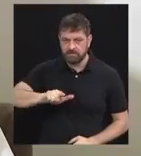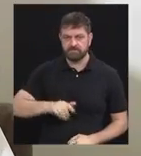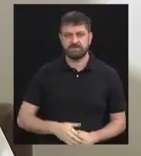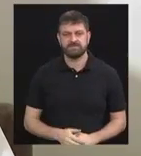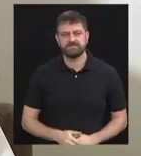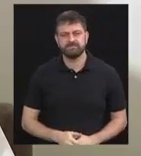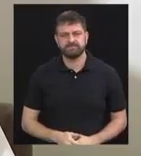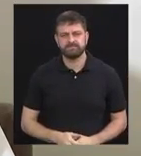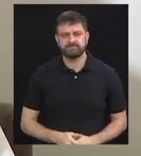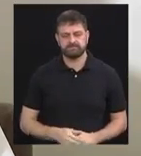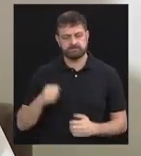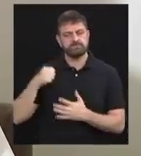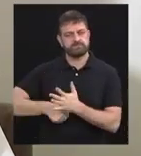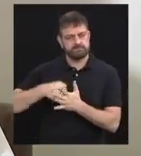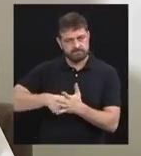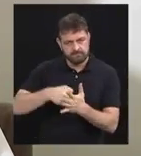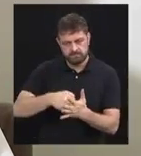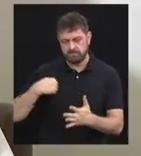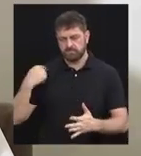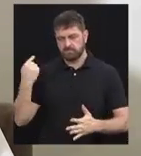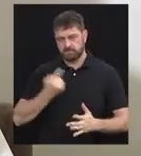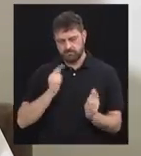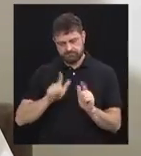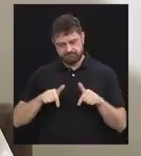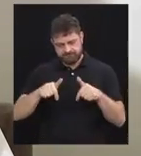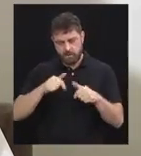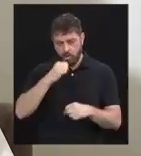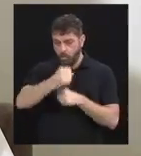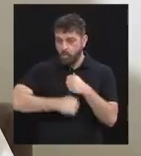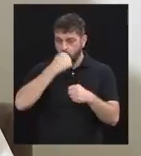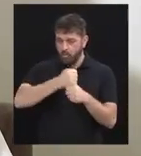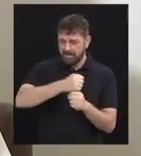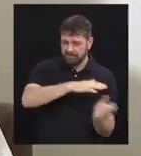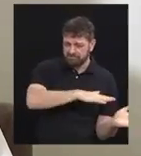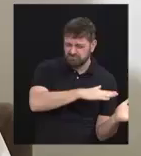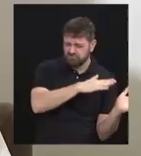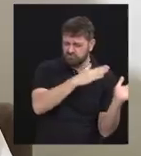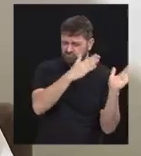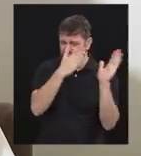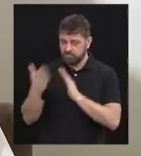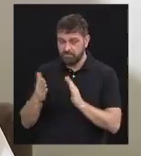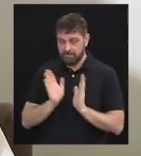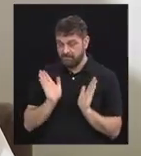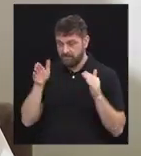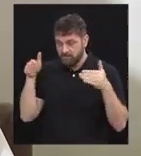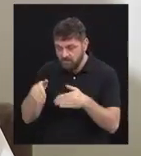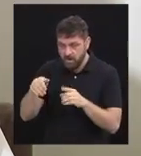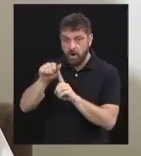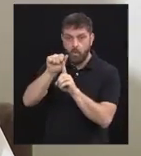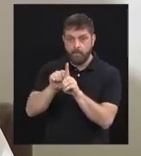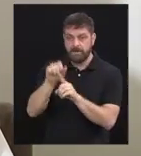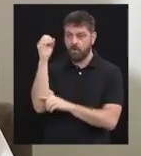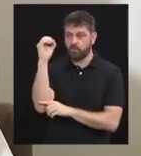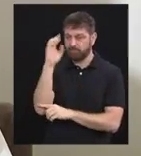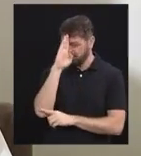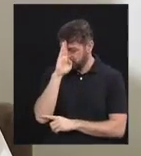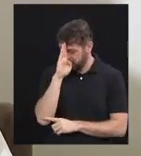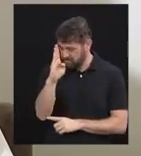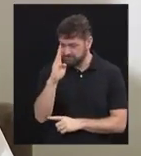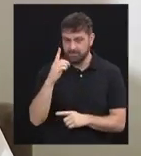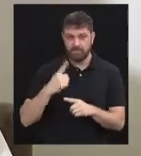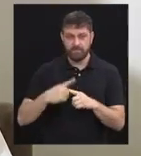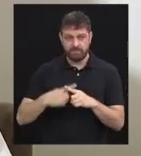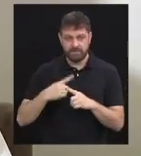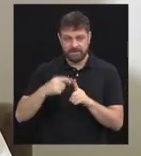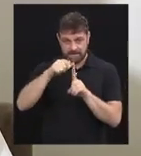vocês, nessa luta que nós empreendemos o ano inteiro, mas que focamos no mês de outubro, porque o mês de